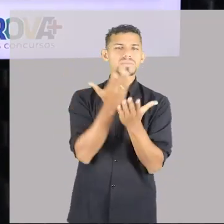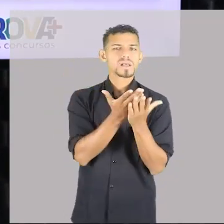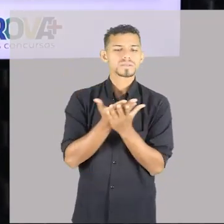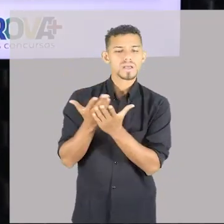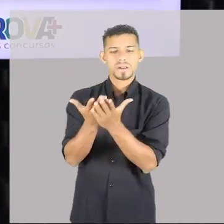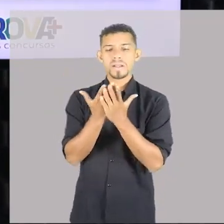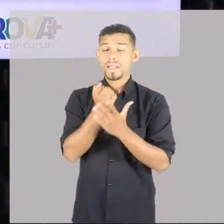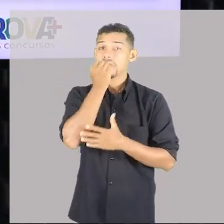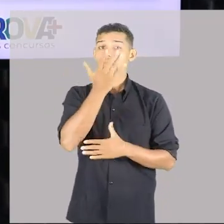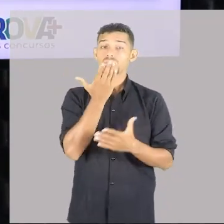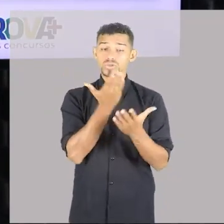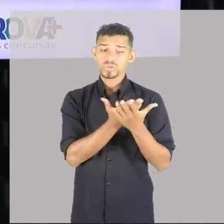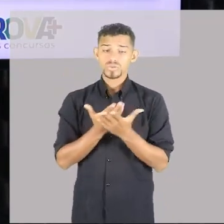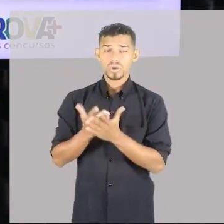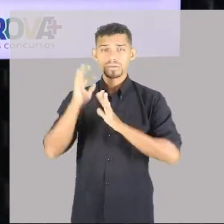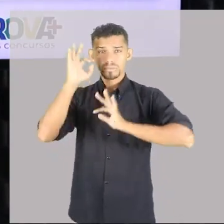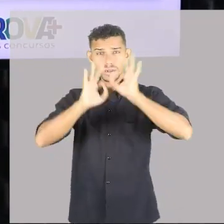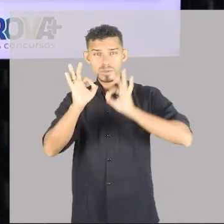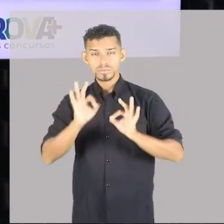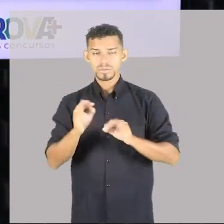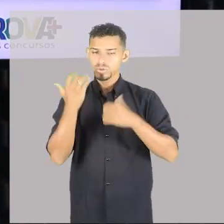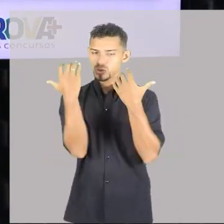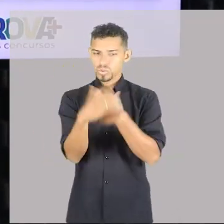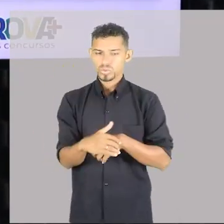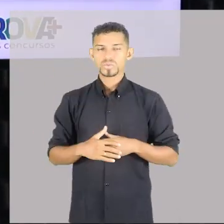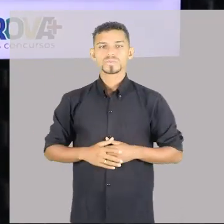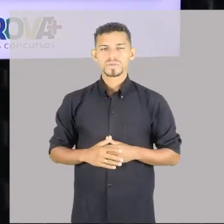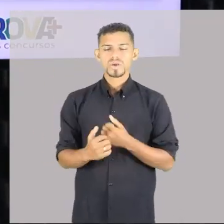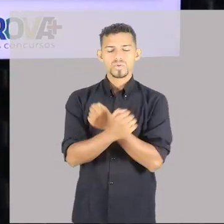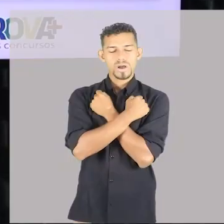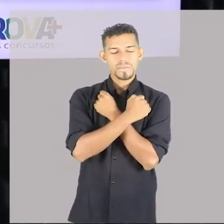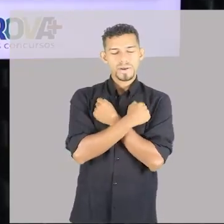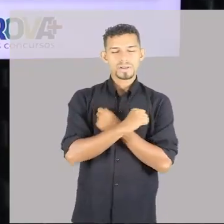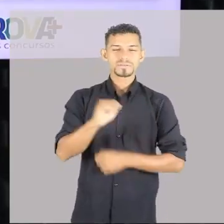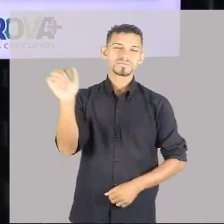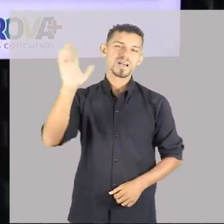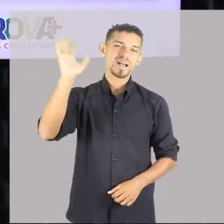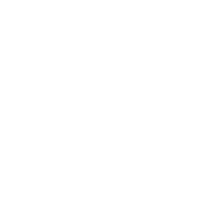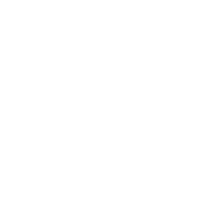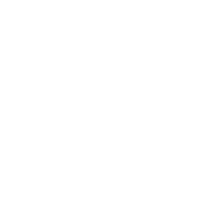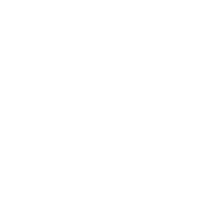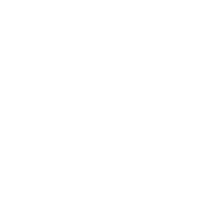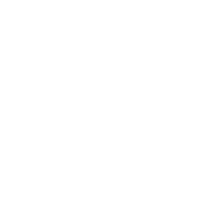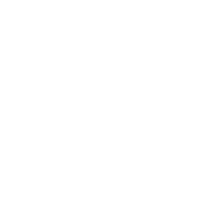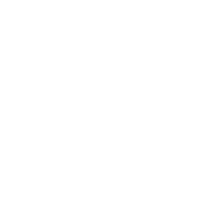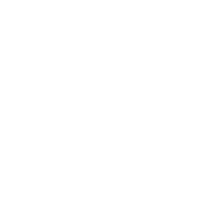aulas. Tenha uns bons estudos, uma boa preparação para o concurso. Um abraço e até lá.